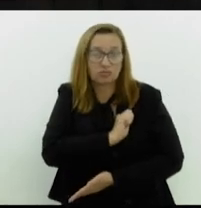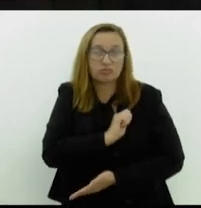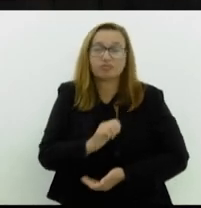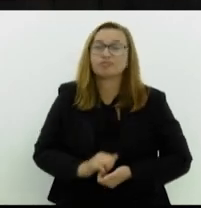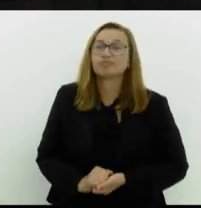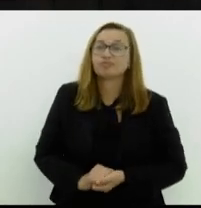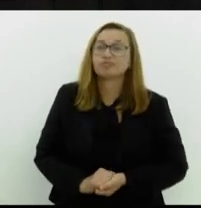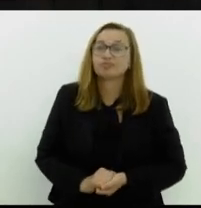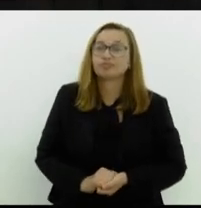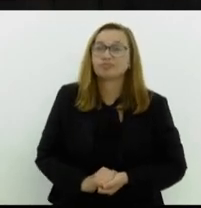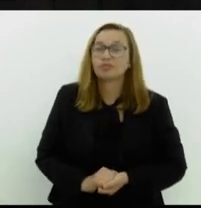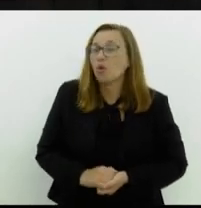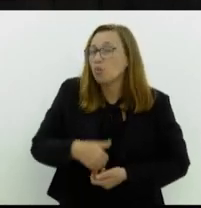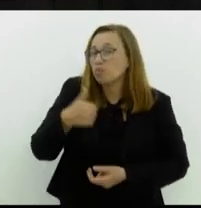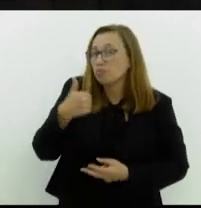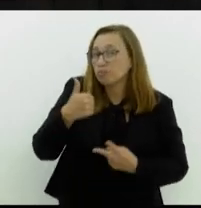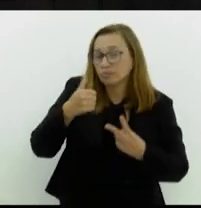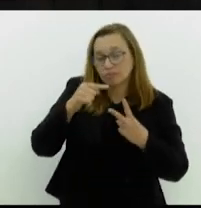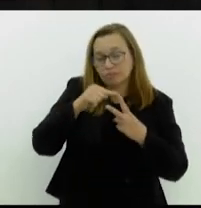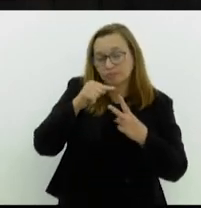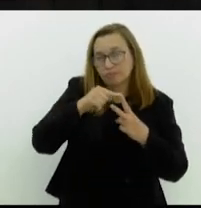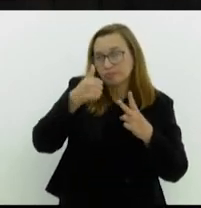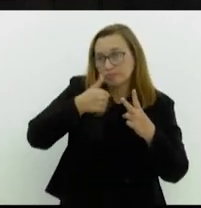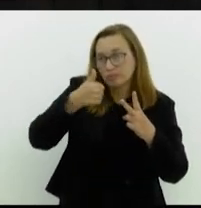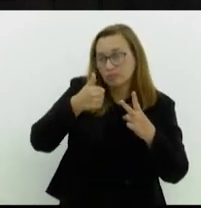fiscal. O primeiro